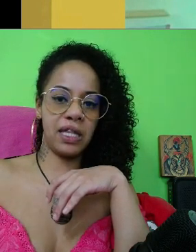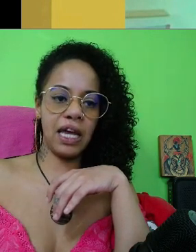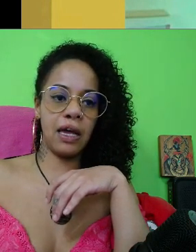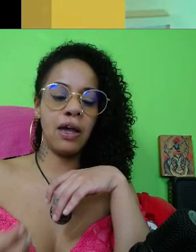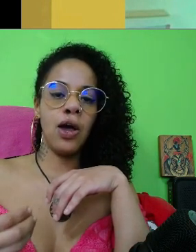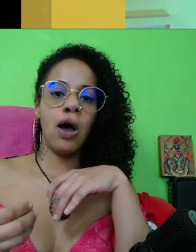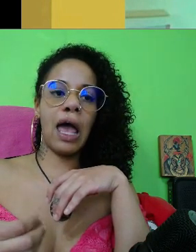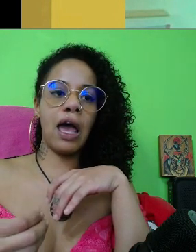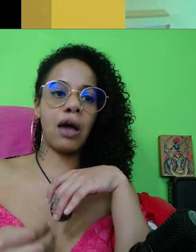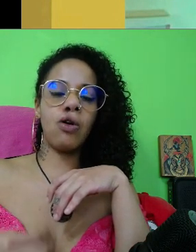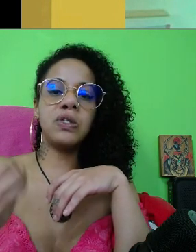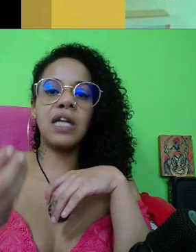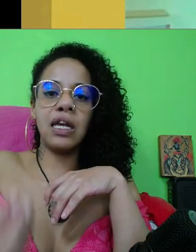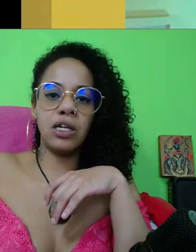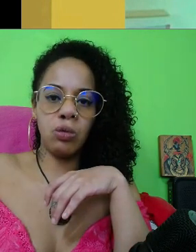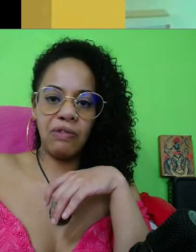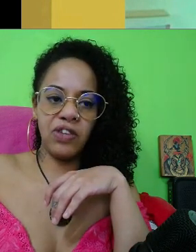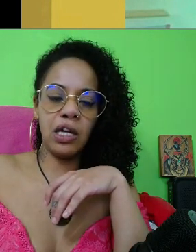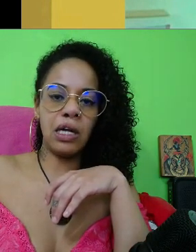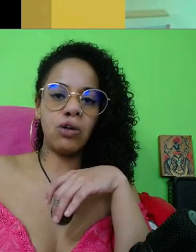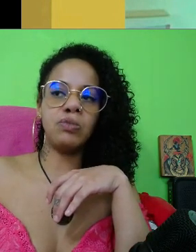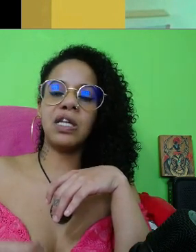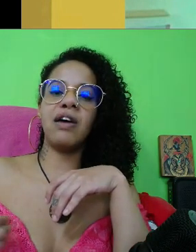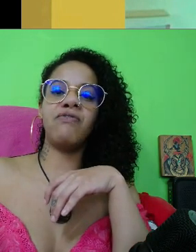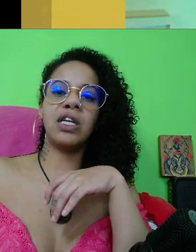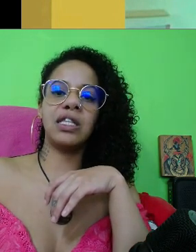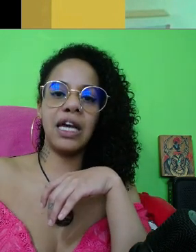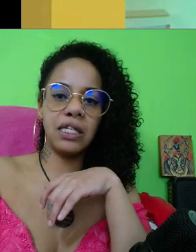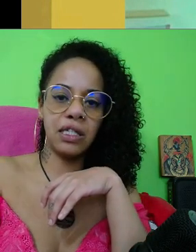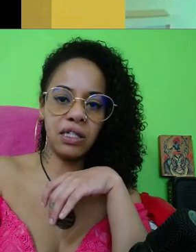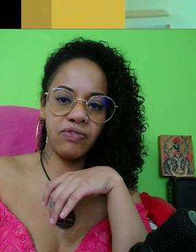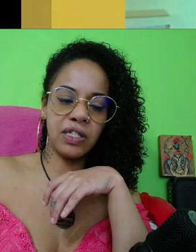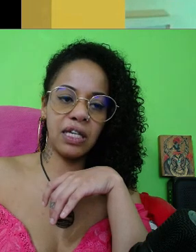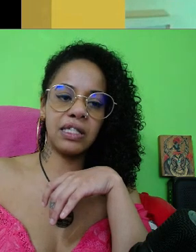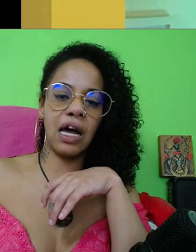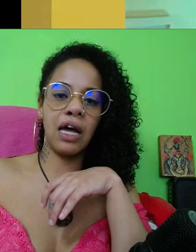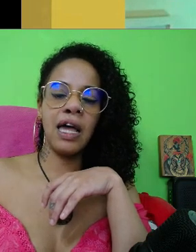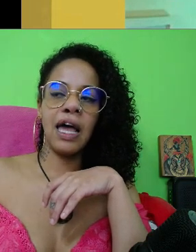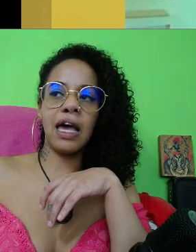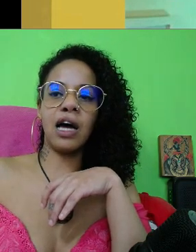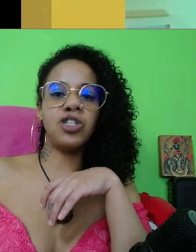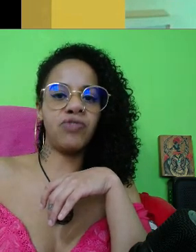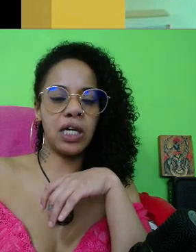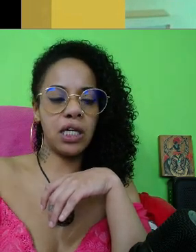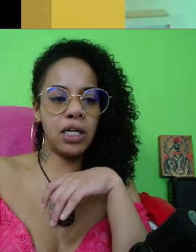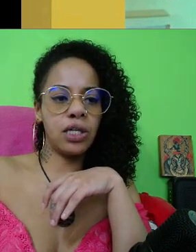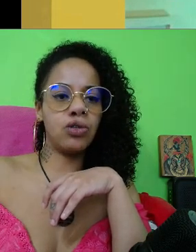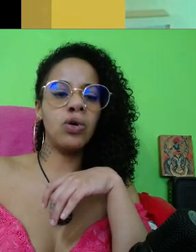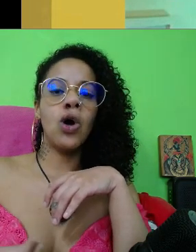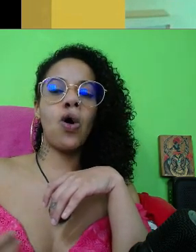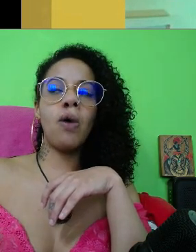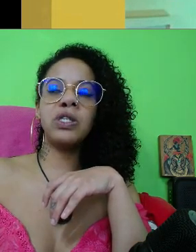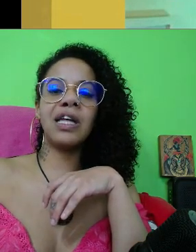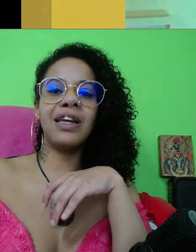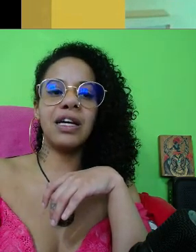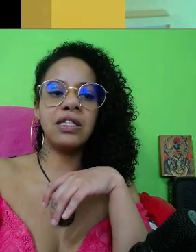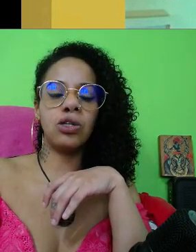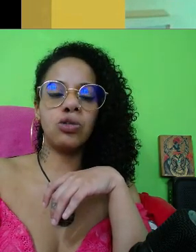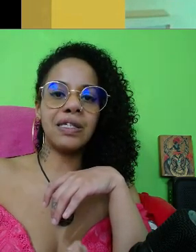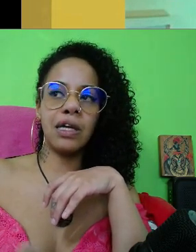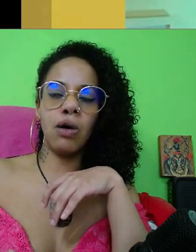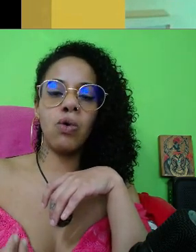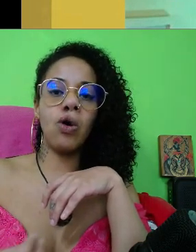duplo PT como estaria a sua vida como estaria a vida desses que você está advogando como